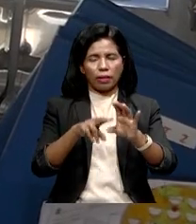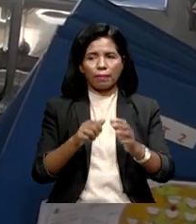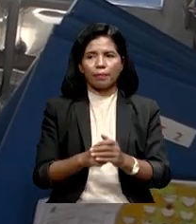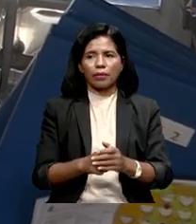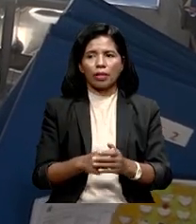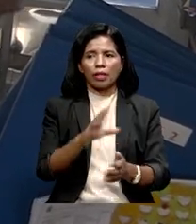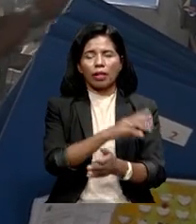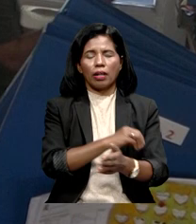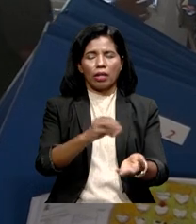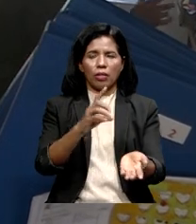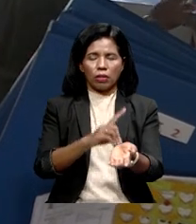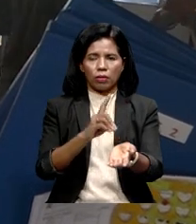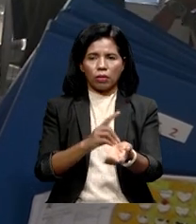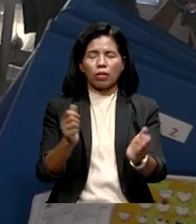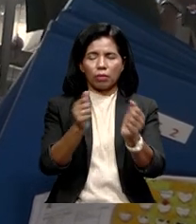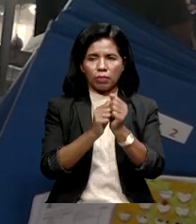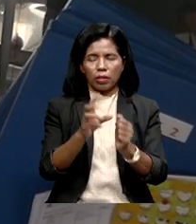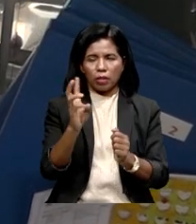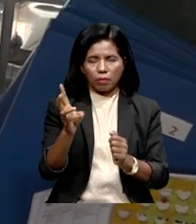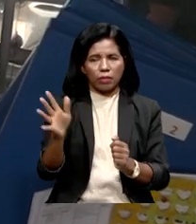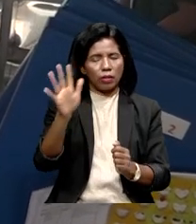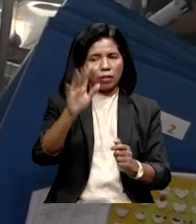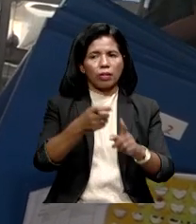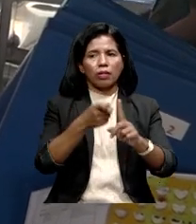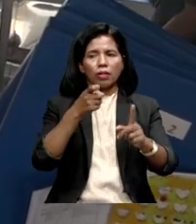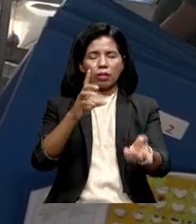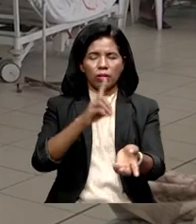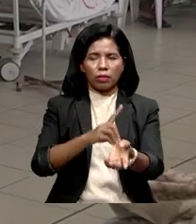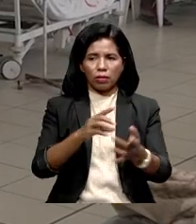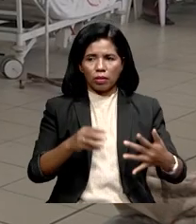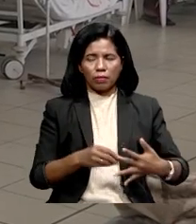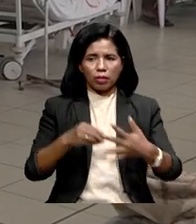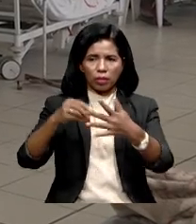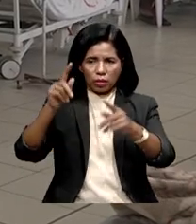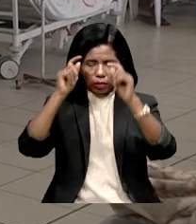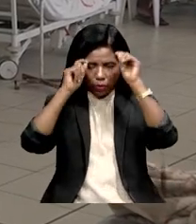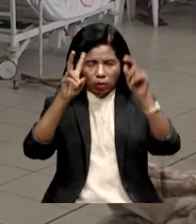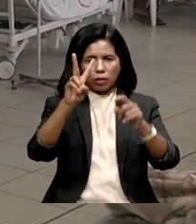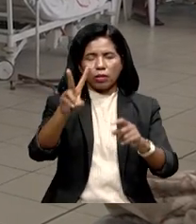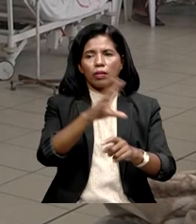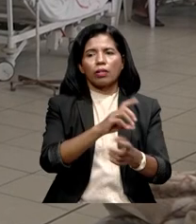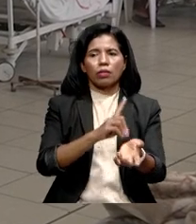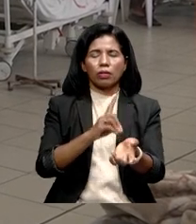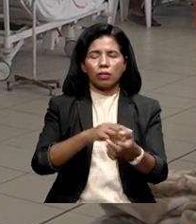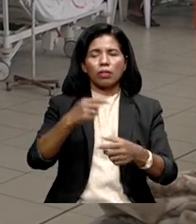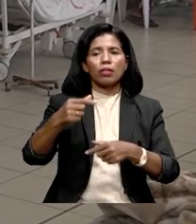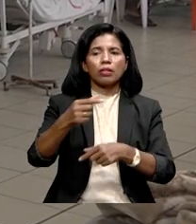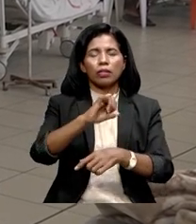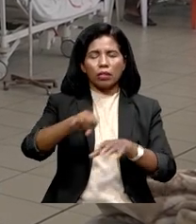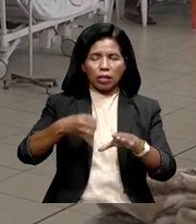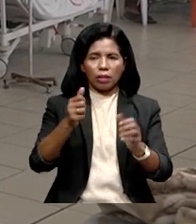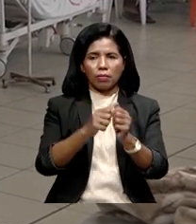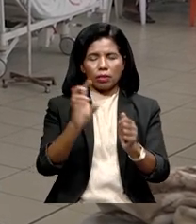e a sala emergência mútuo nem nulo restrição Lima, composto dos médicos especialistas timoruan na rua, médico geral na saúde